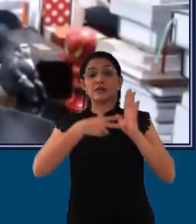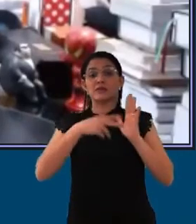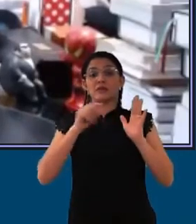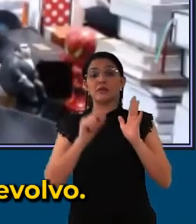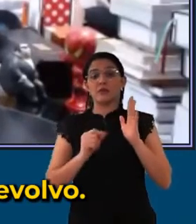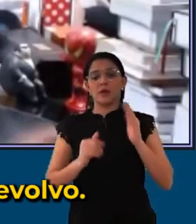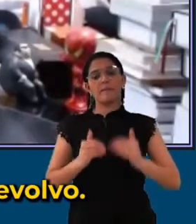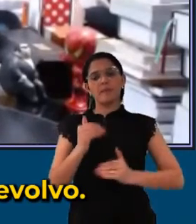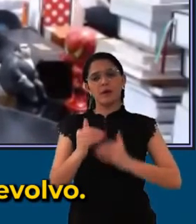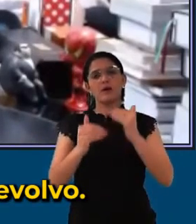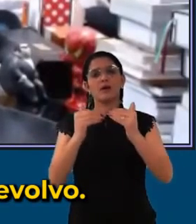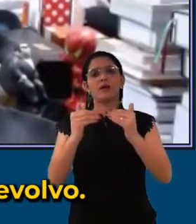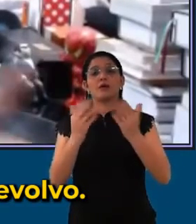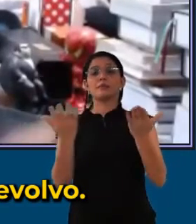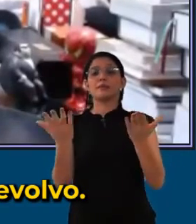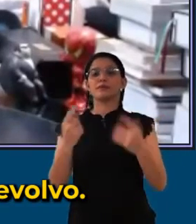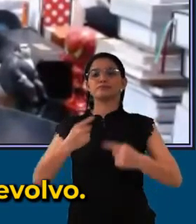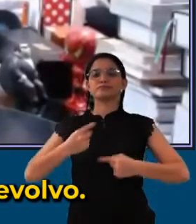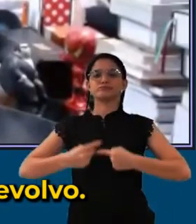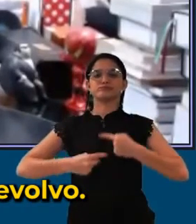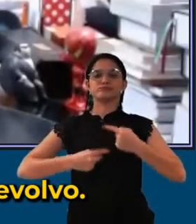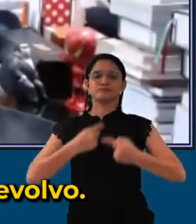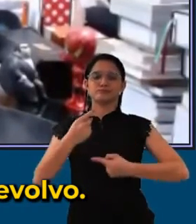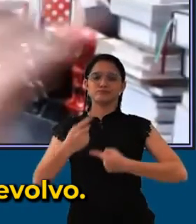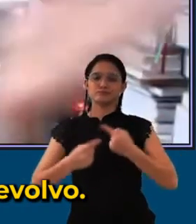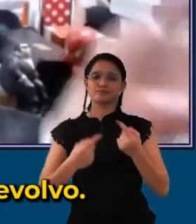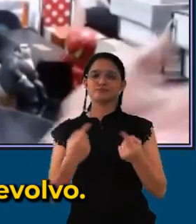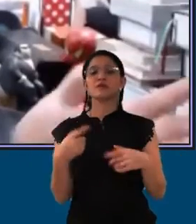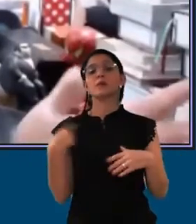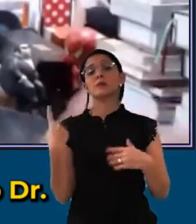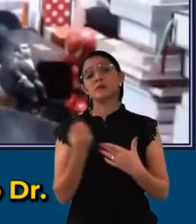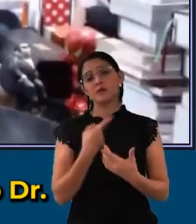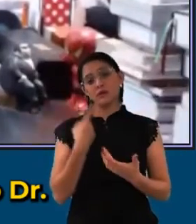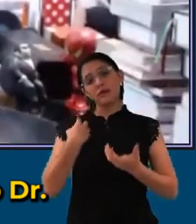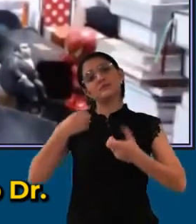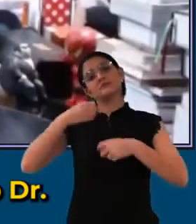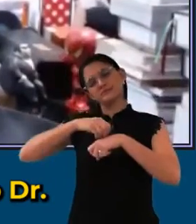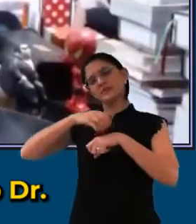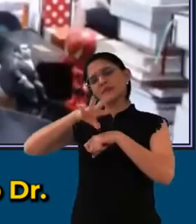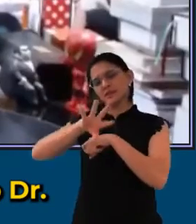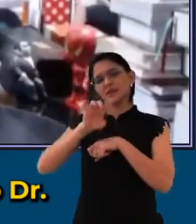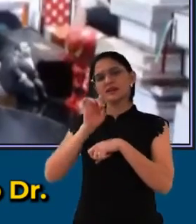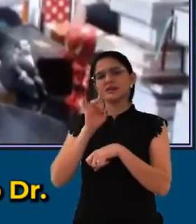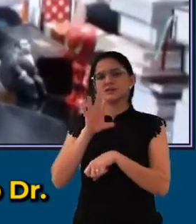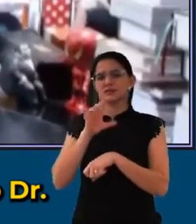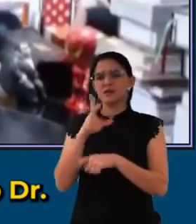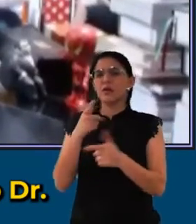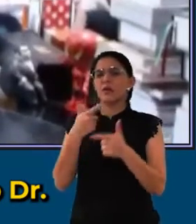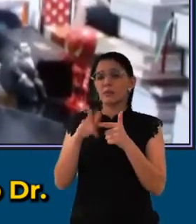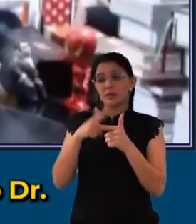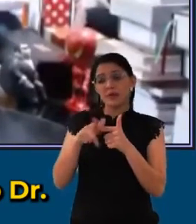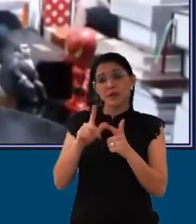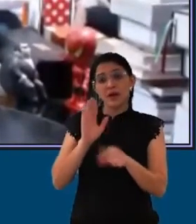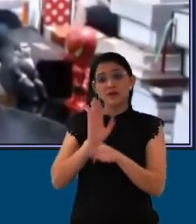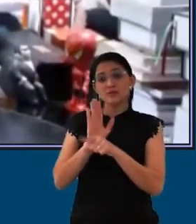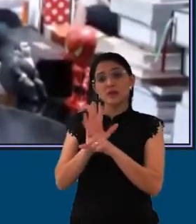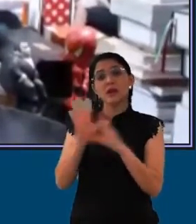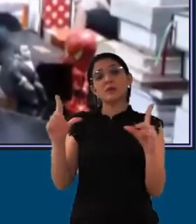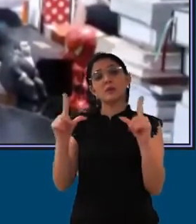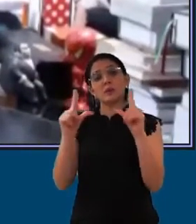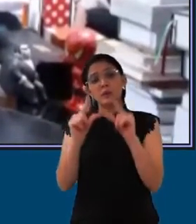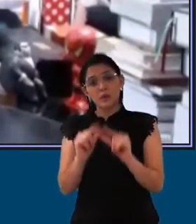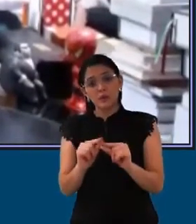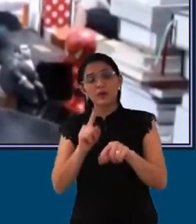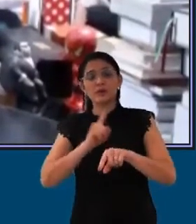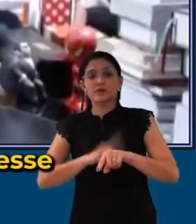né? Então, assim, vamos suprir esse problema aqui. Eu devolvo, então, aí a palavra para o doutor Alisson, o doutor